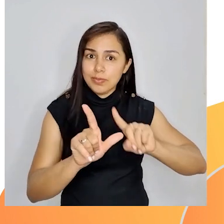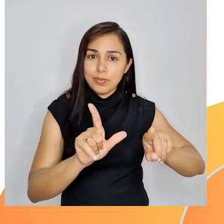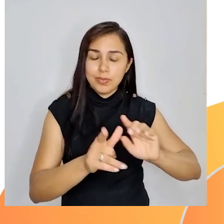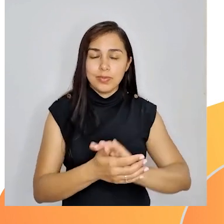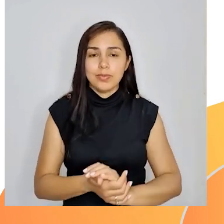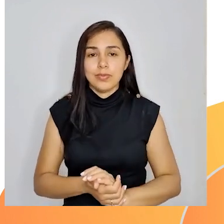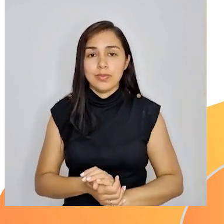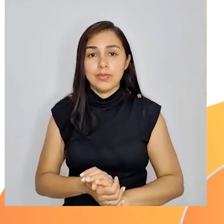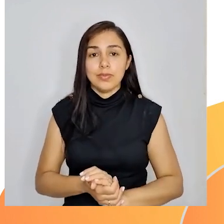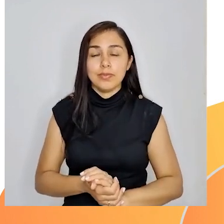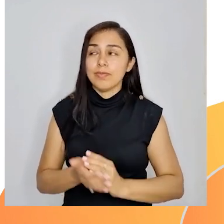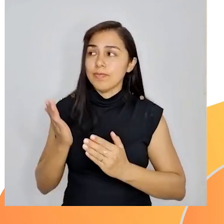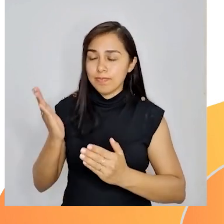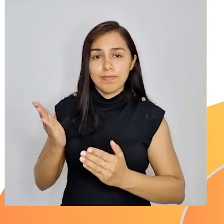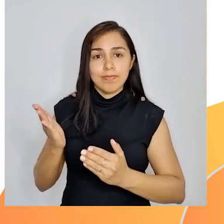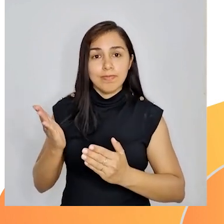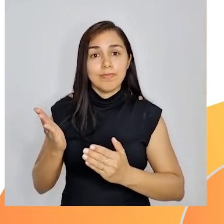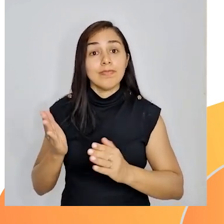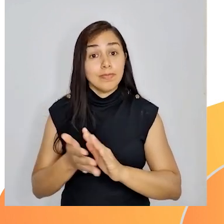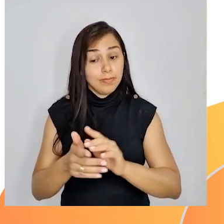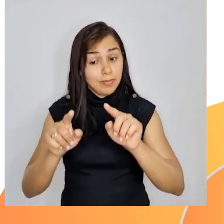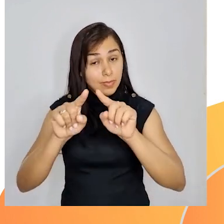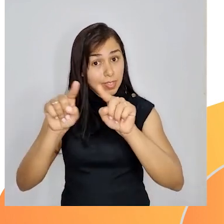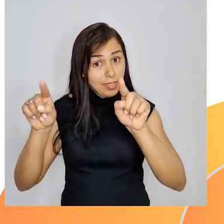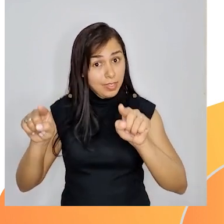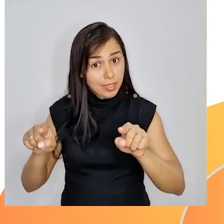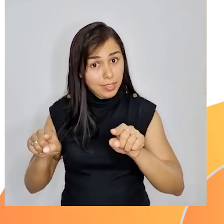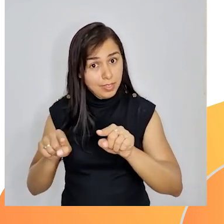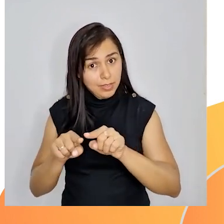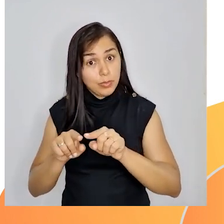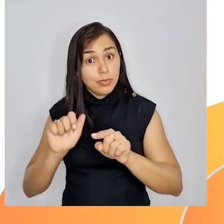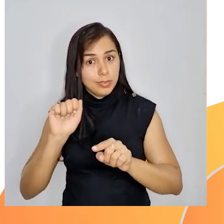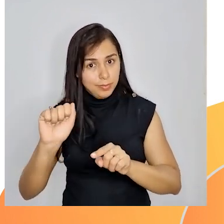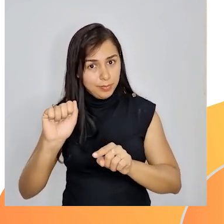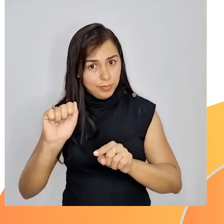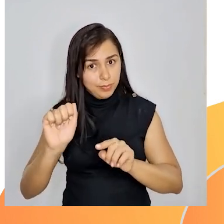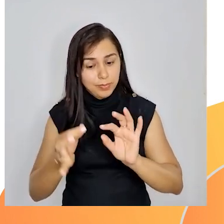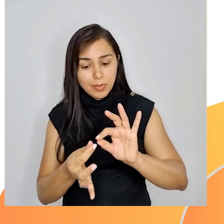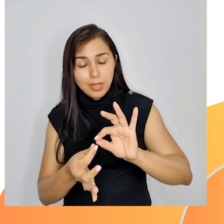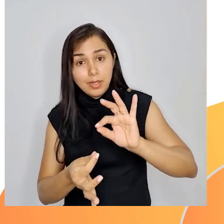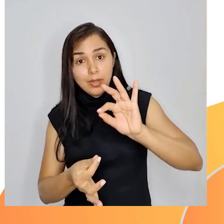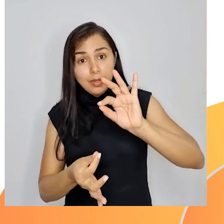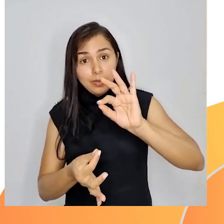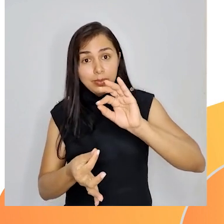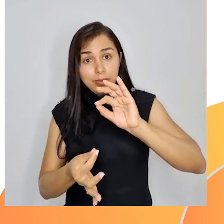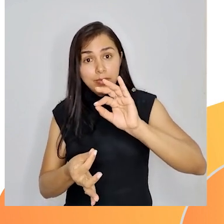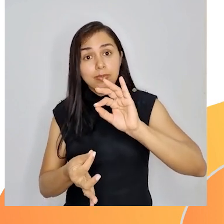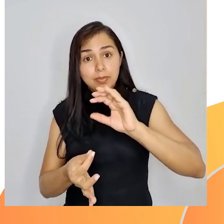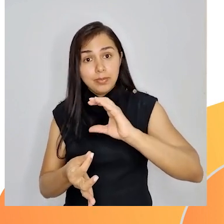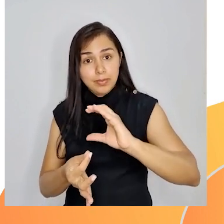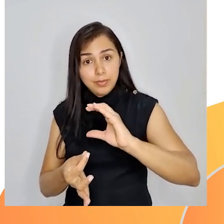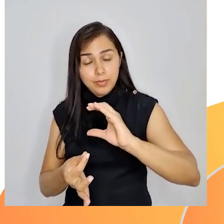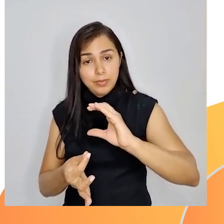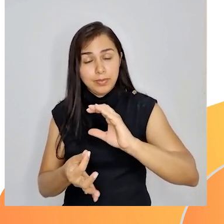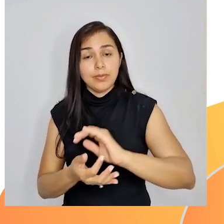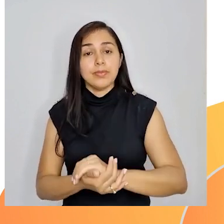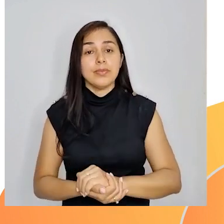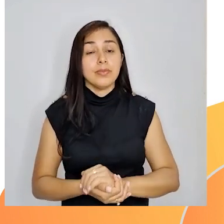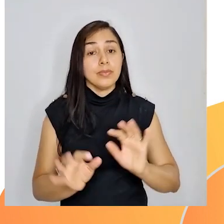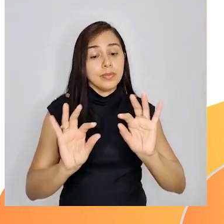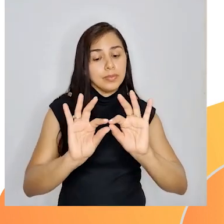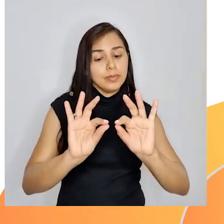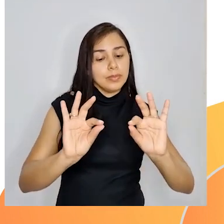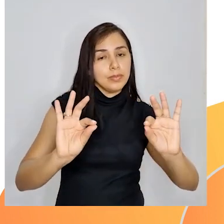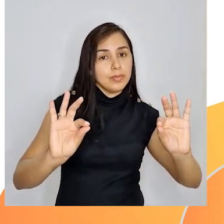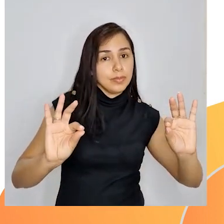chamar de a essa altura eu vou chamar de c e essa aqui a largura